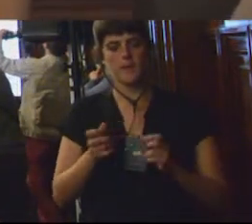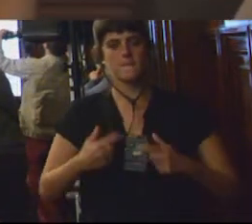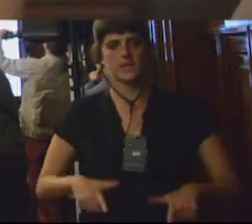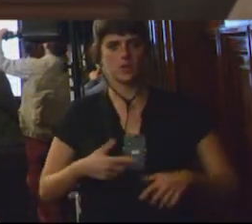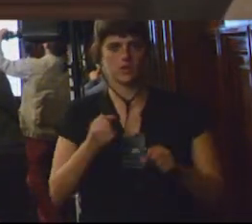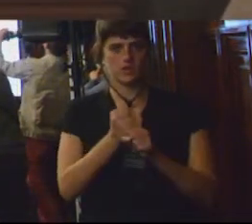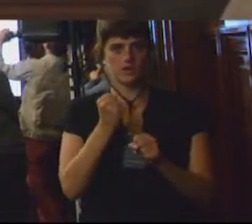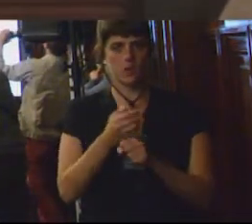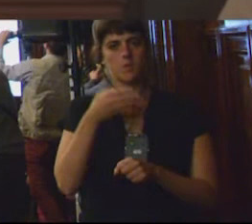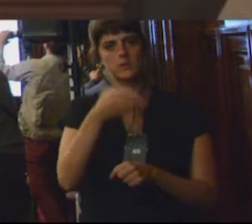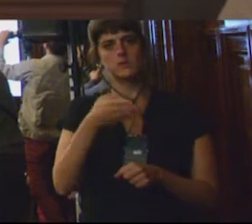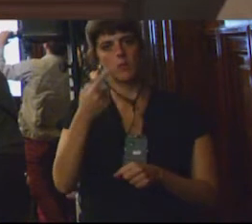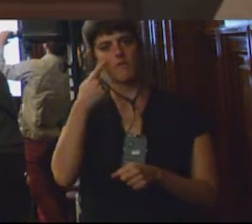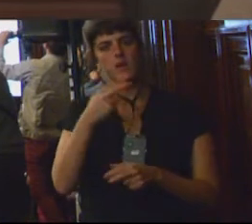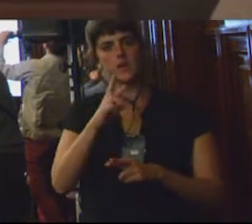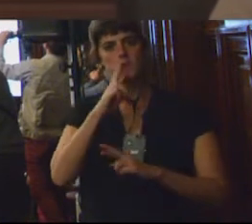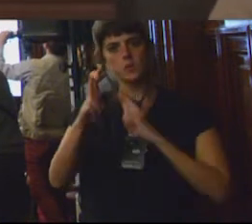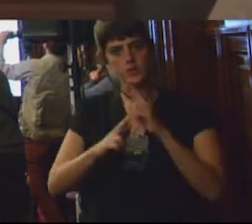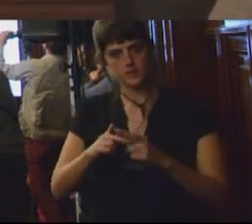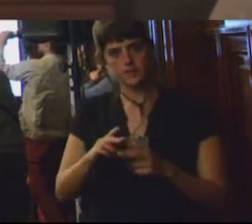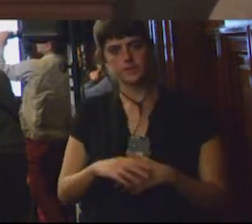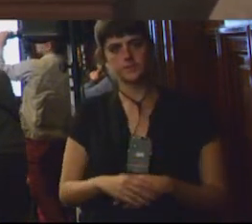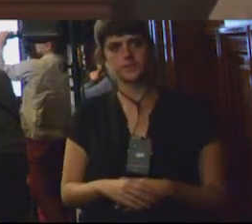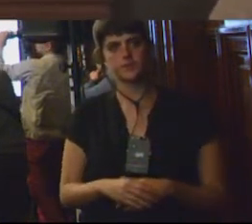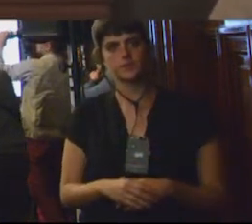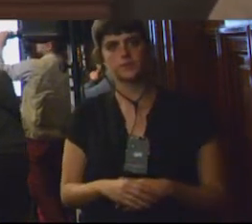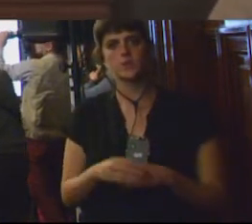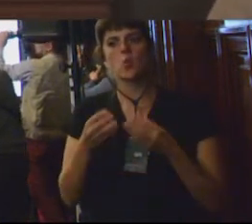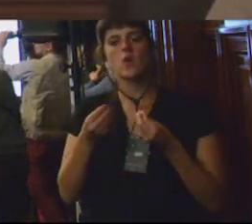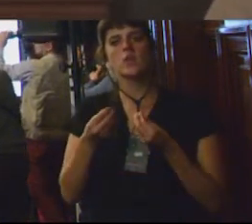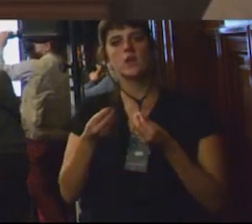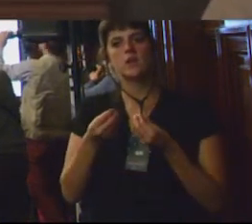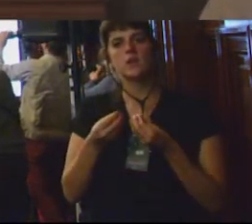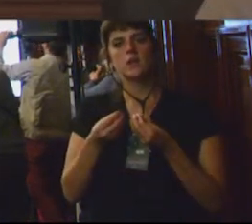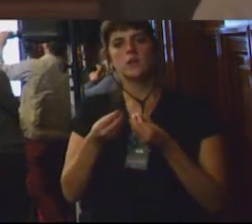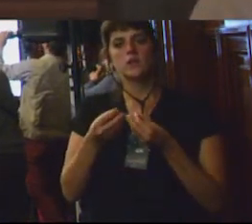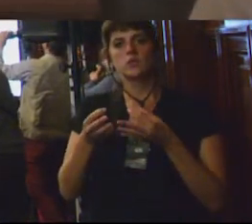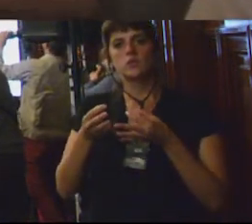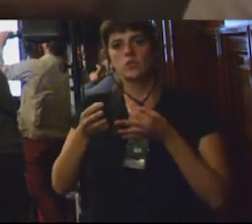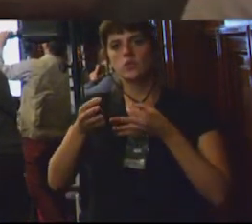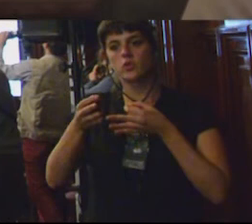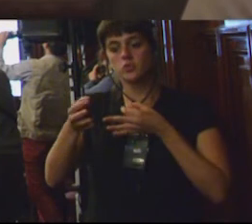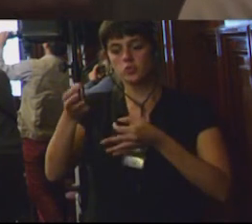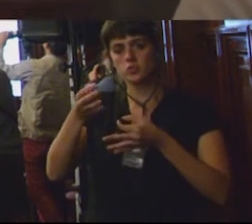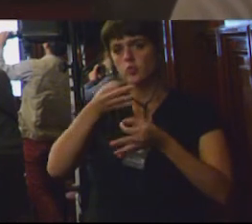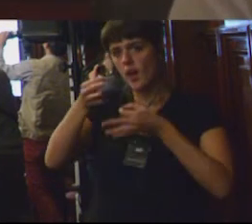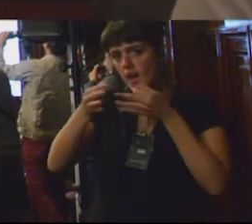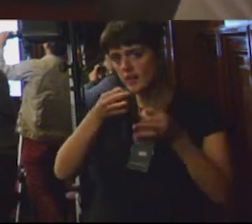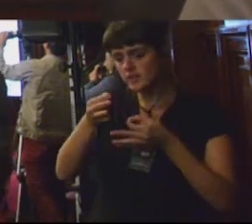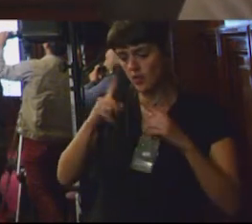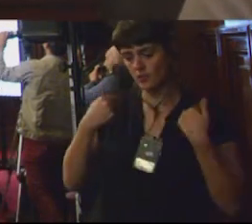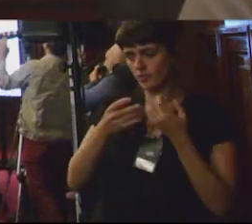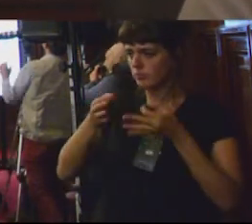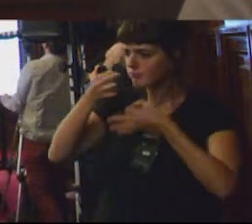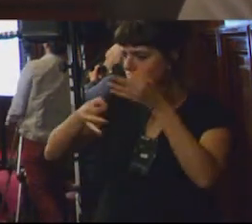resposta, quantas sugestões foram incorporadas? Nenhuma. Nenhuma sugestão do Ministério do Trabalho foi incorporada no célere processo de tramitação